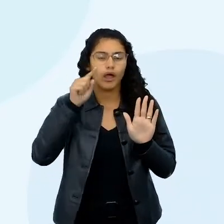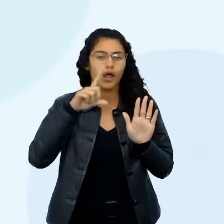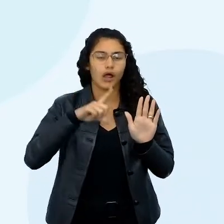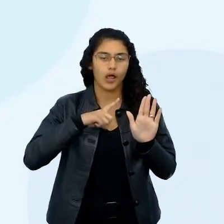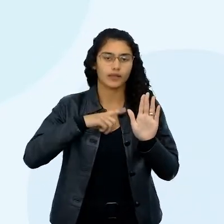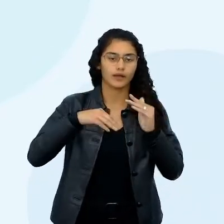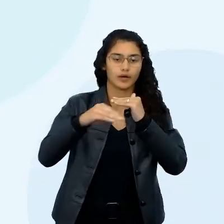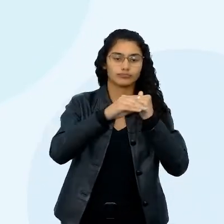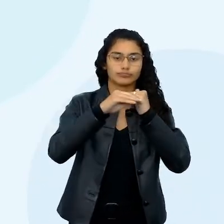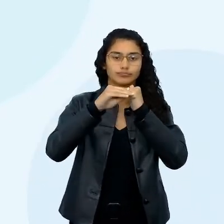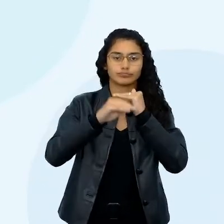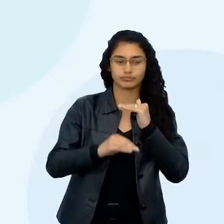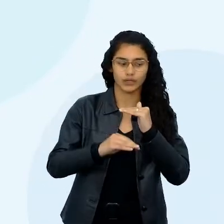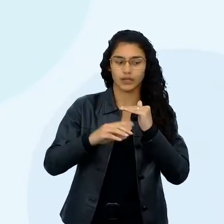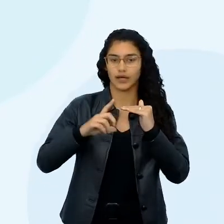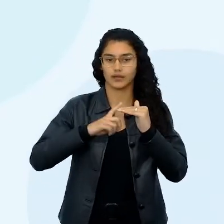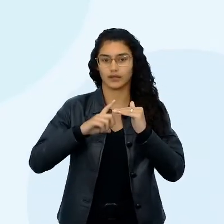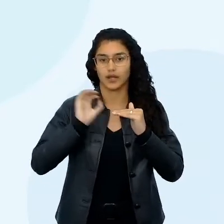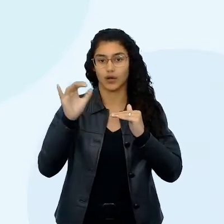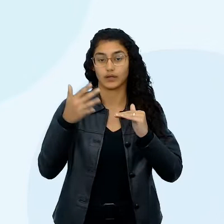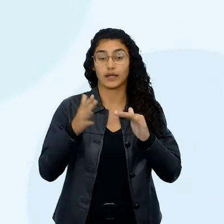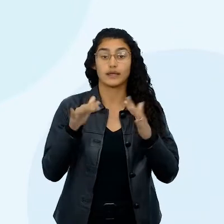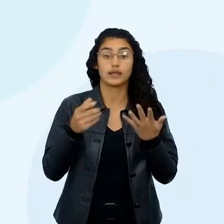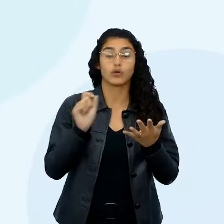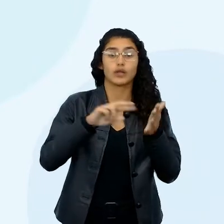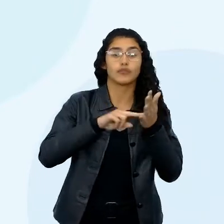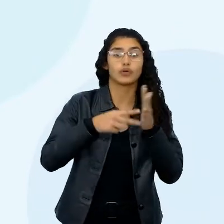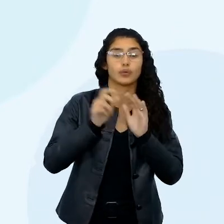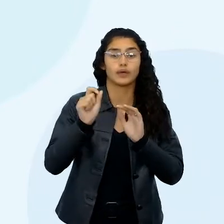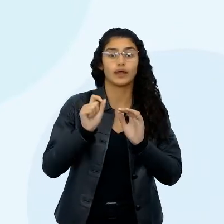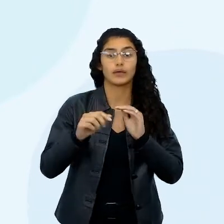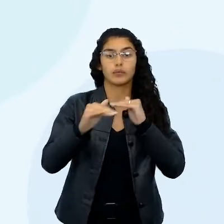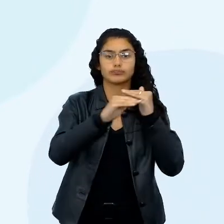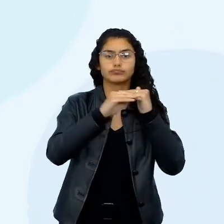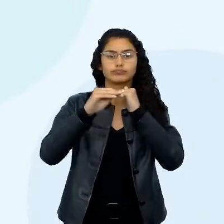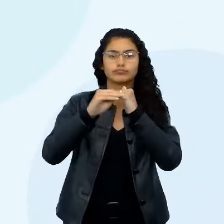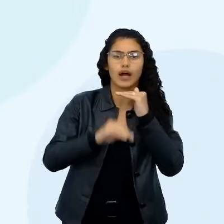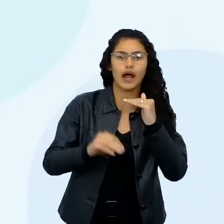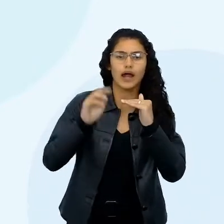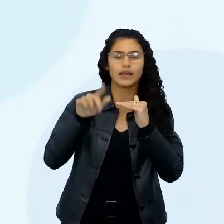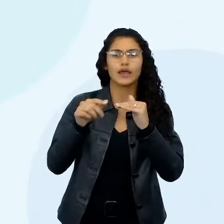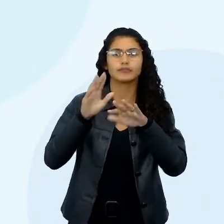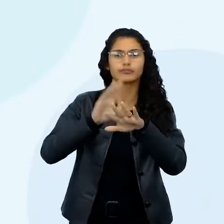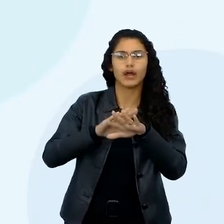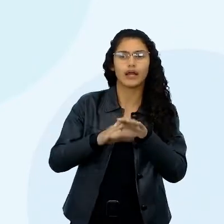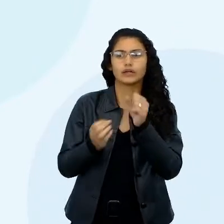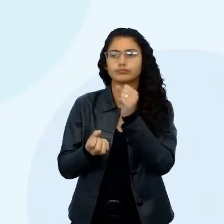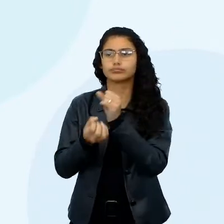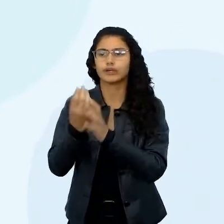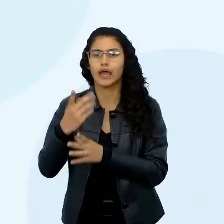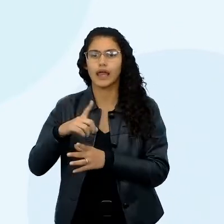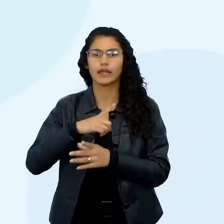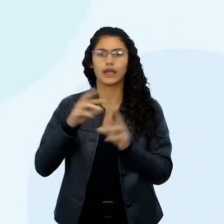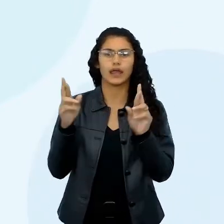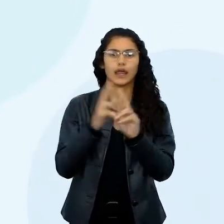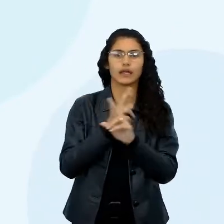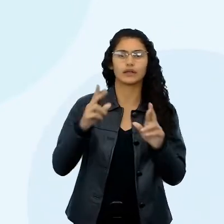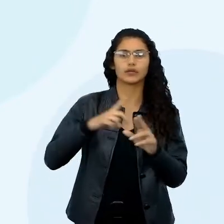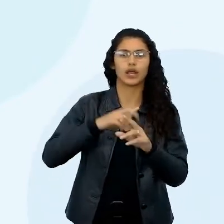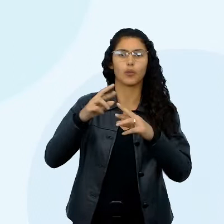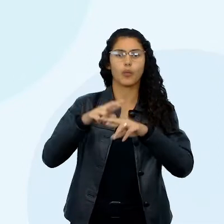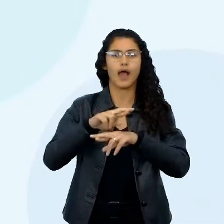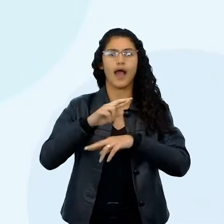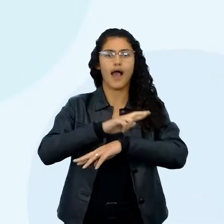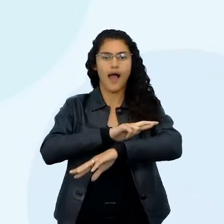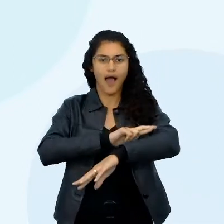da desigualdade, né? Então, quer dizer, e uma desigualdade que é inventada, né? Que tem a ver com a ideia de